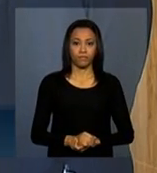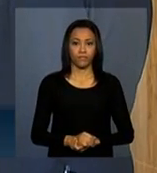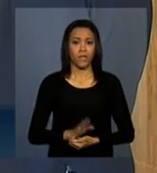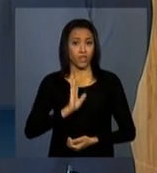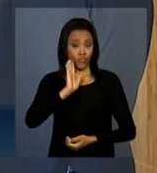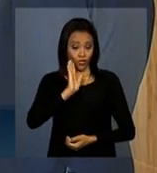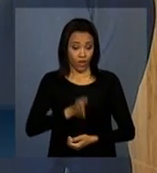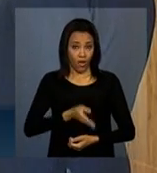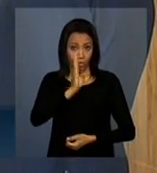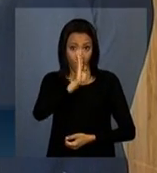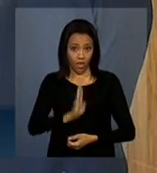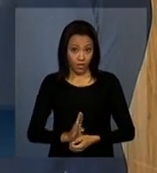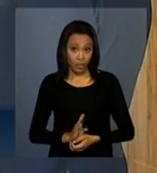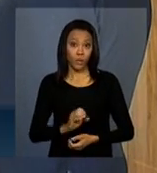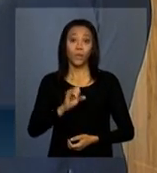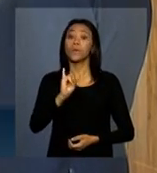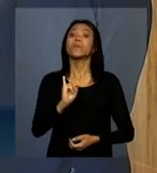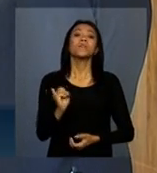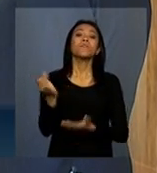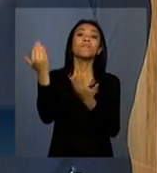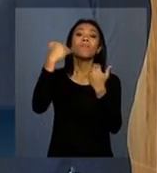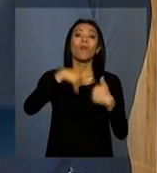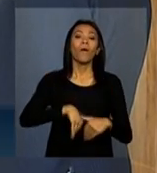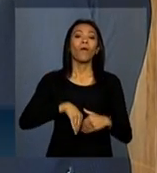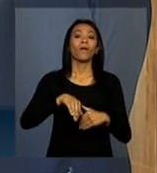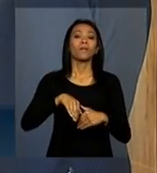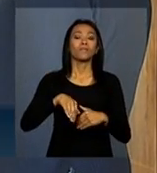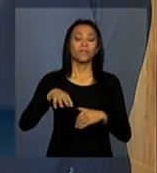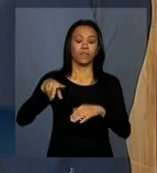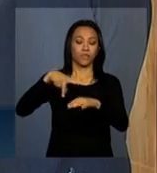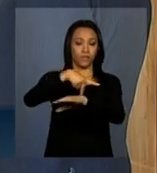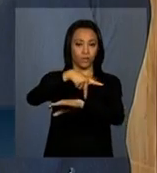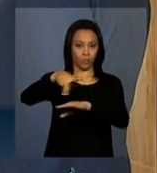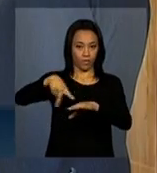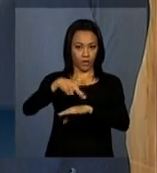Já o Brasil importa da Suíça